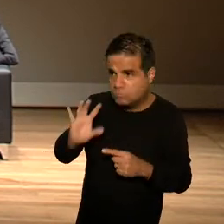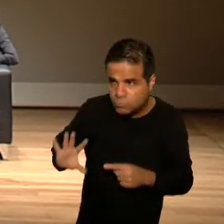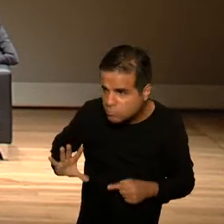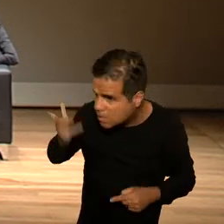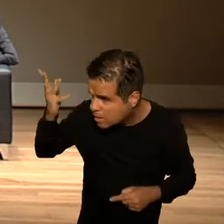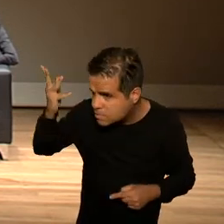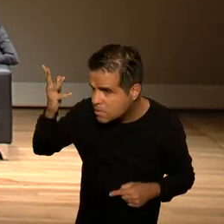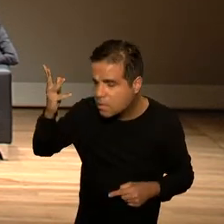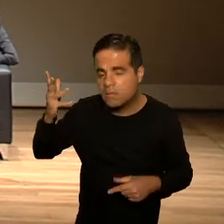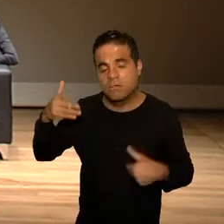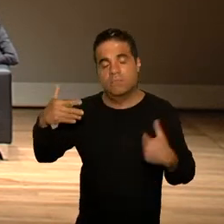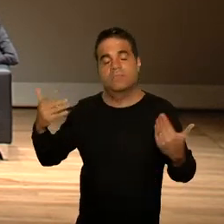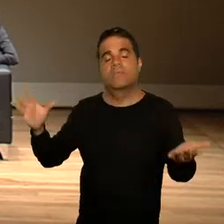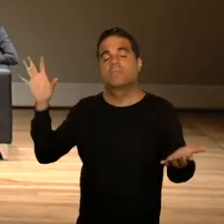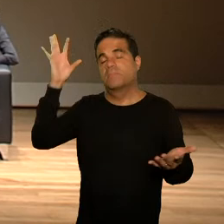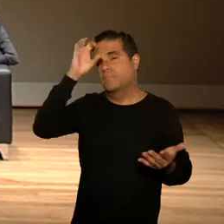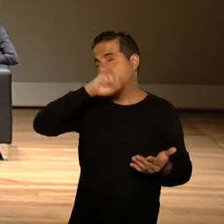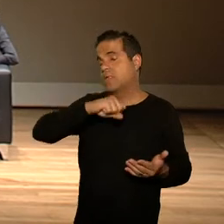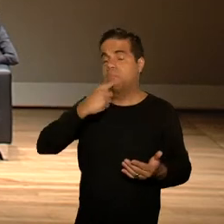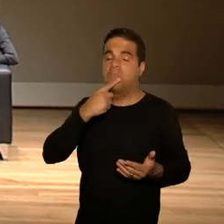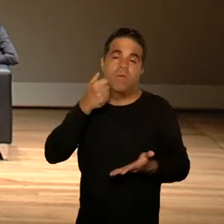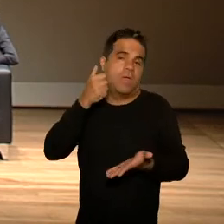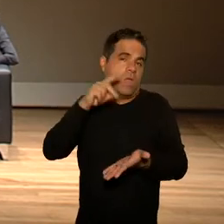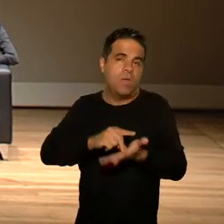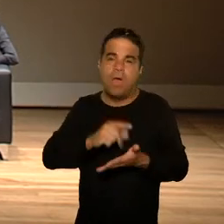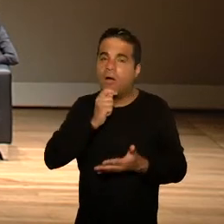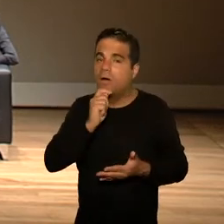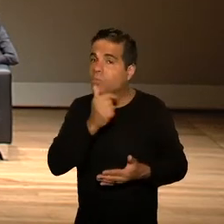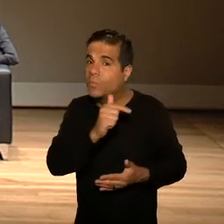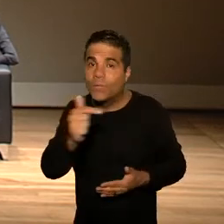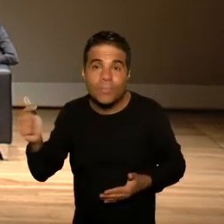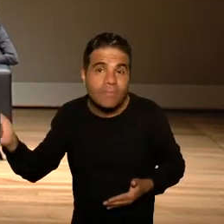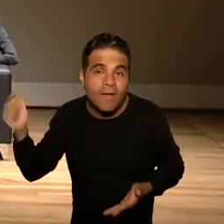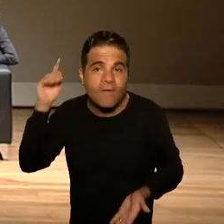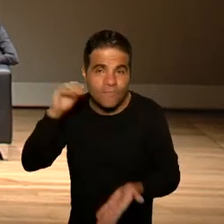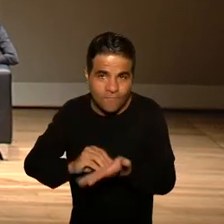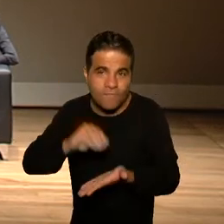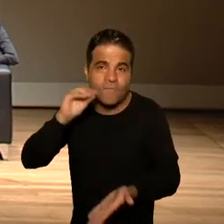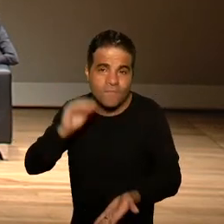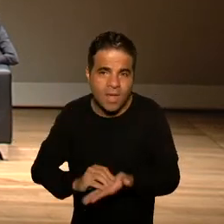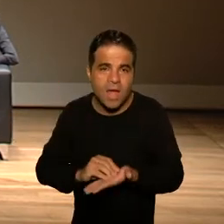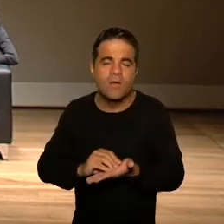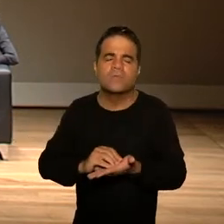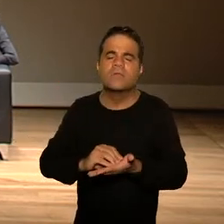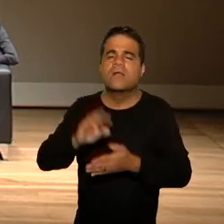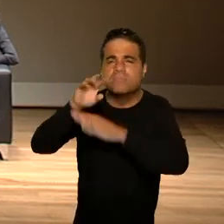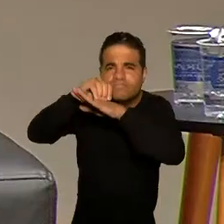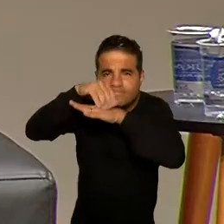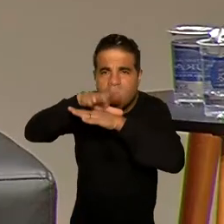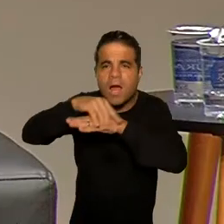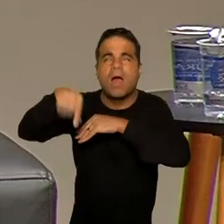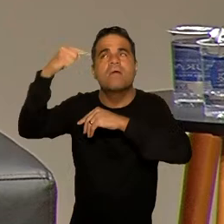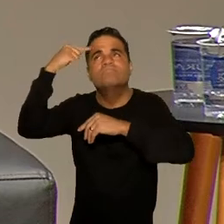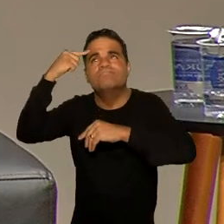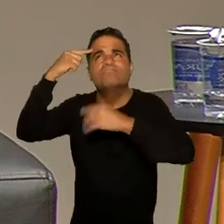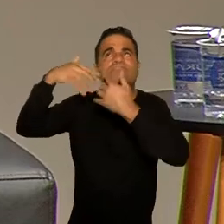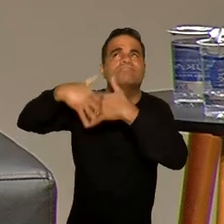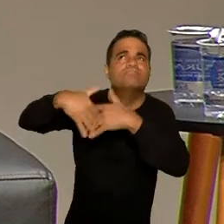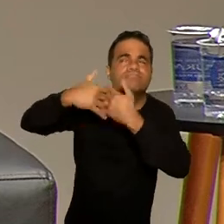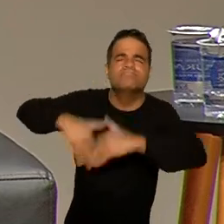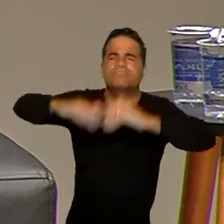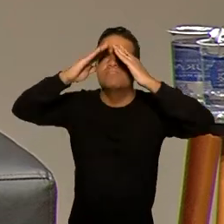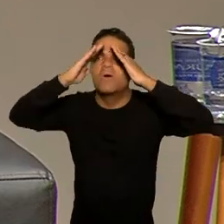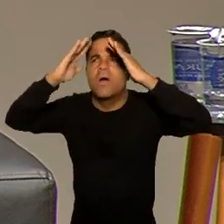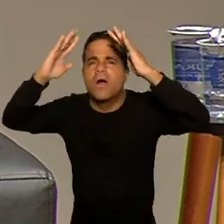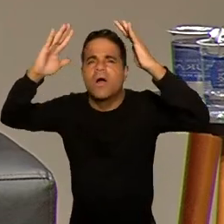talvez a aprendizagem não esteja acontecendo efetivamente né então enfim quis trazer essa referência que é de alguém que está